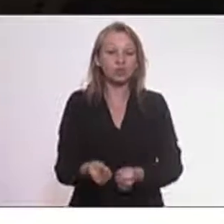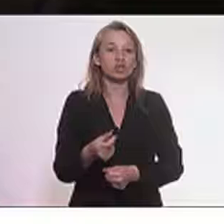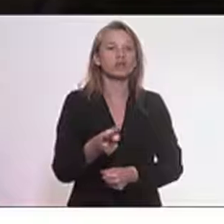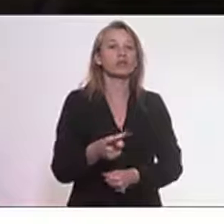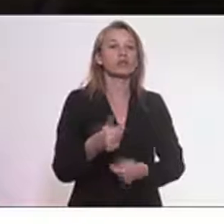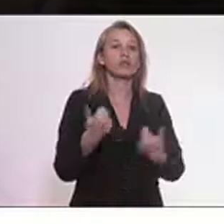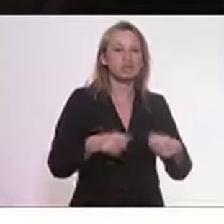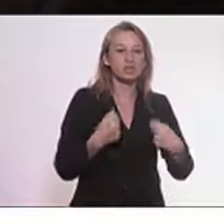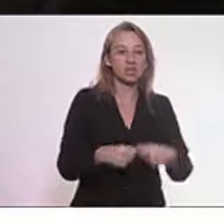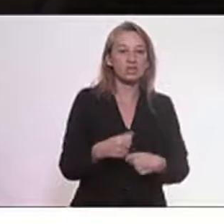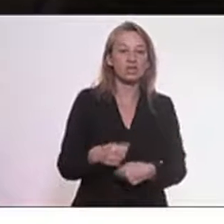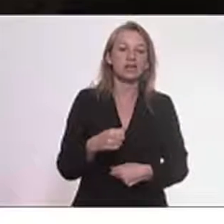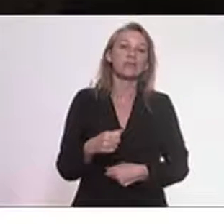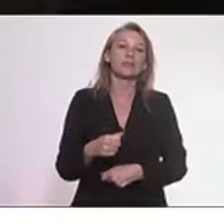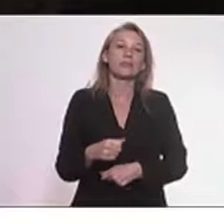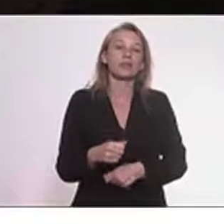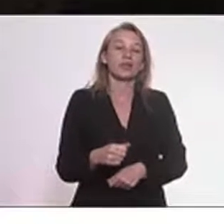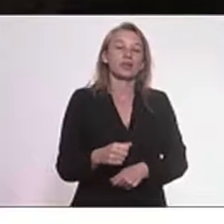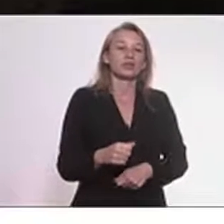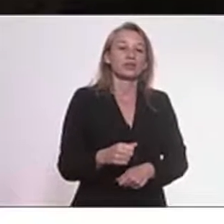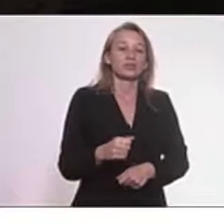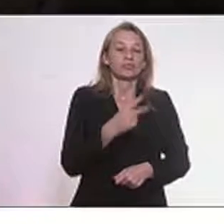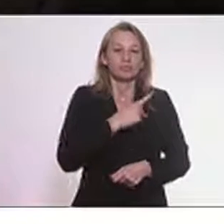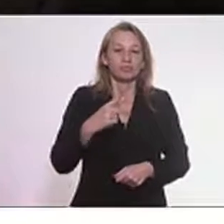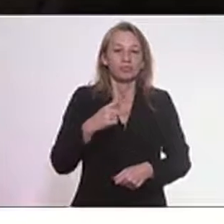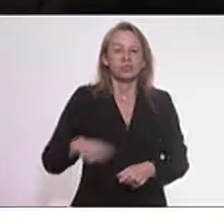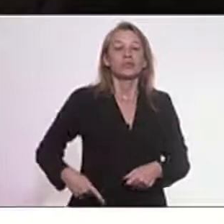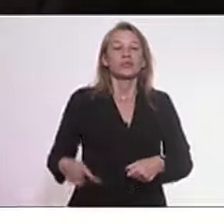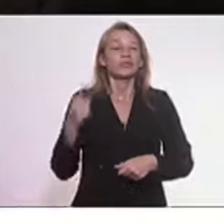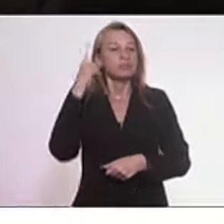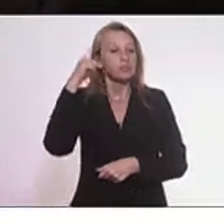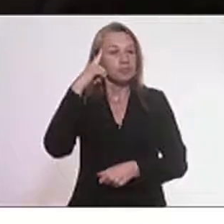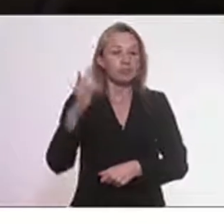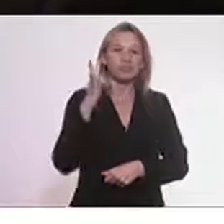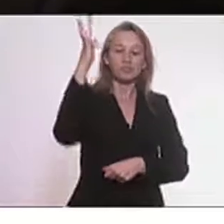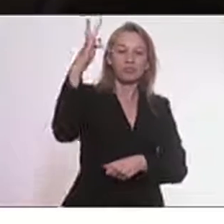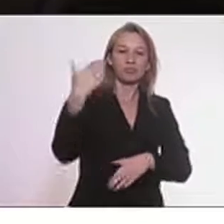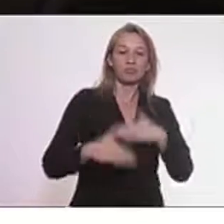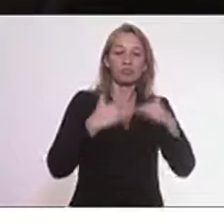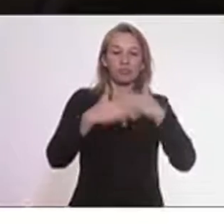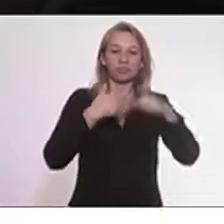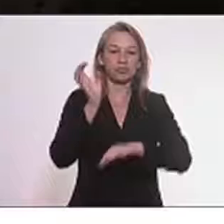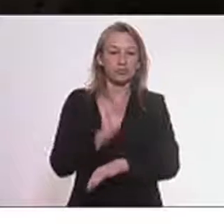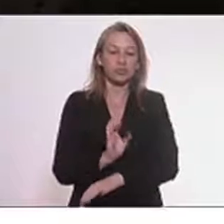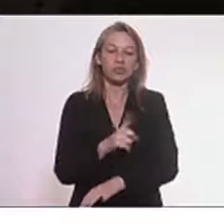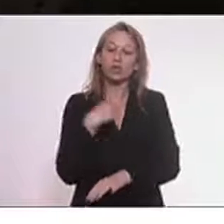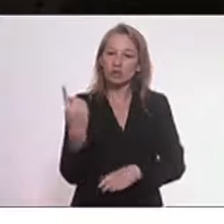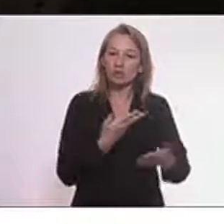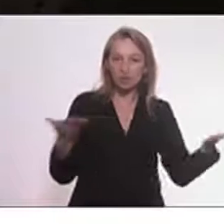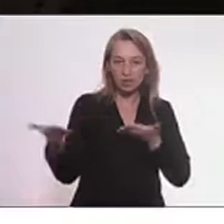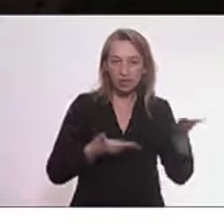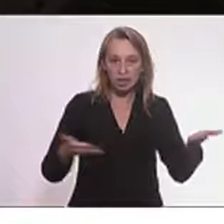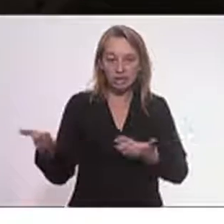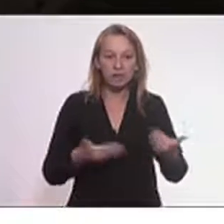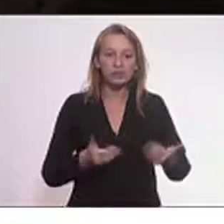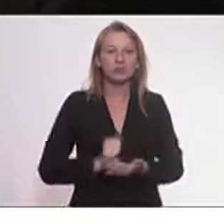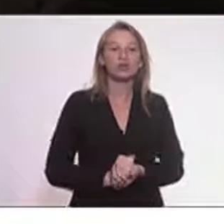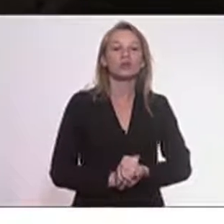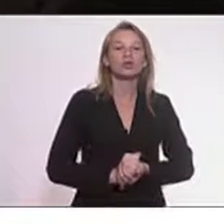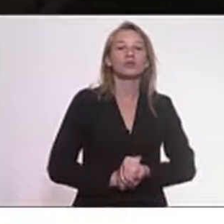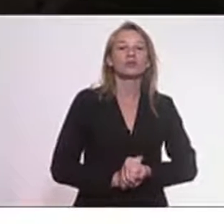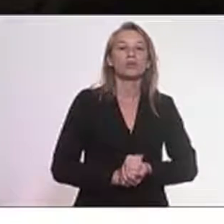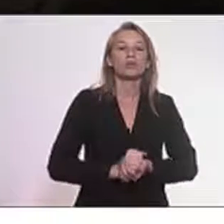presidente, estar pensando no futuro e no desenvolvimento do Estado, como imagino que todos nós aqui compartilhamos a respeito disso, no bem-estar de